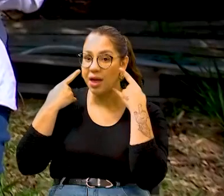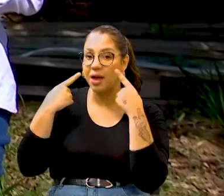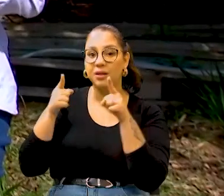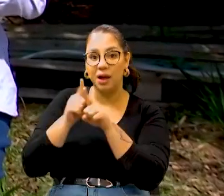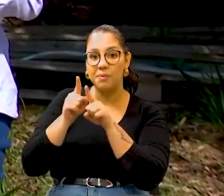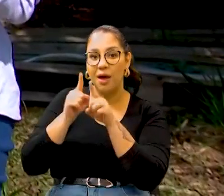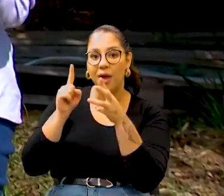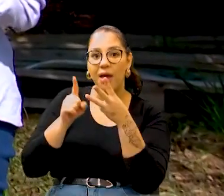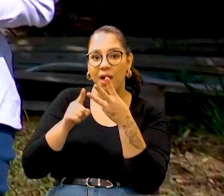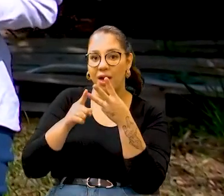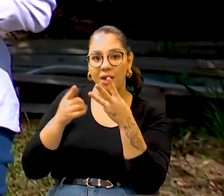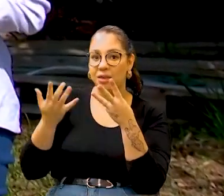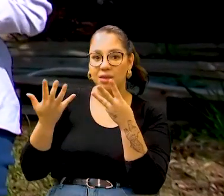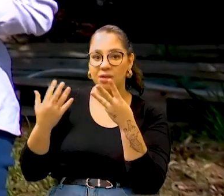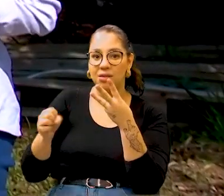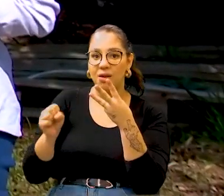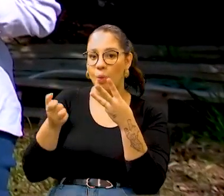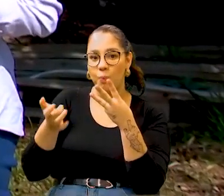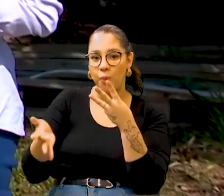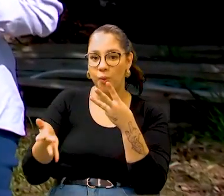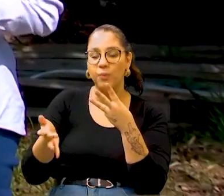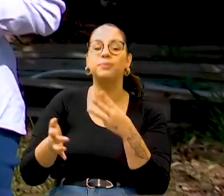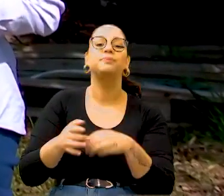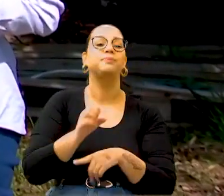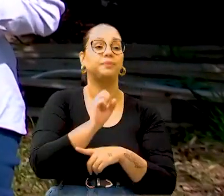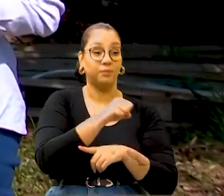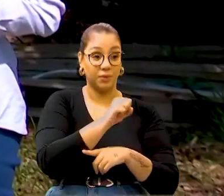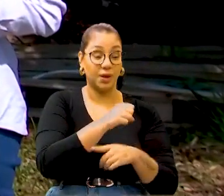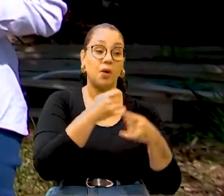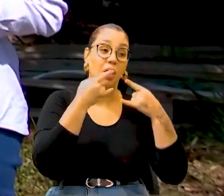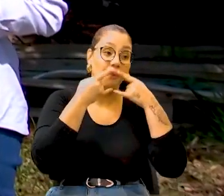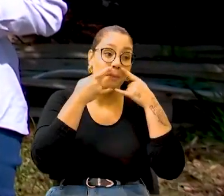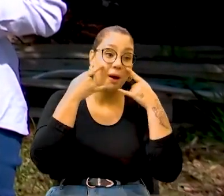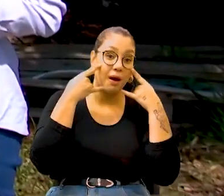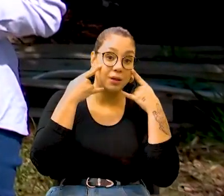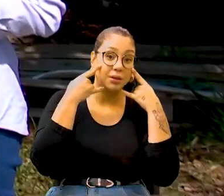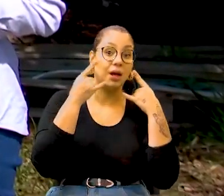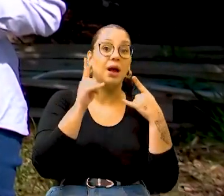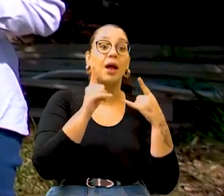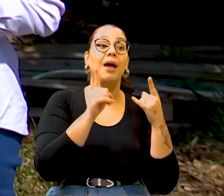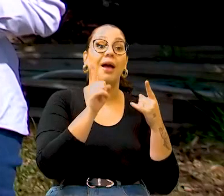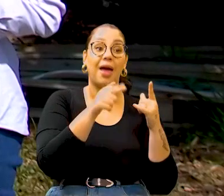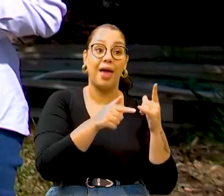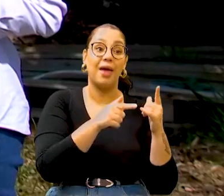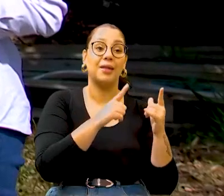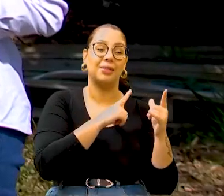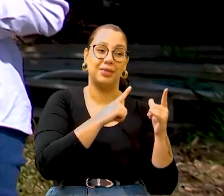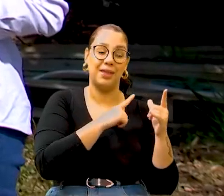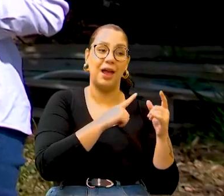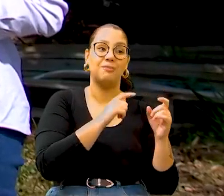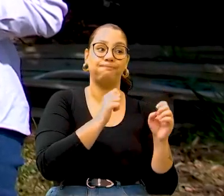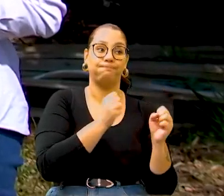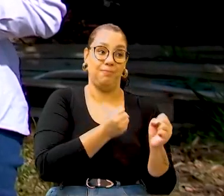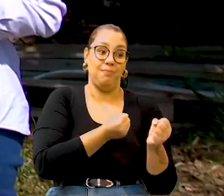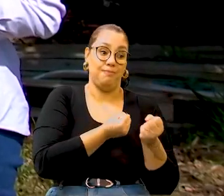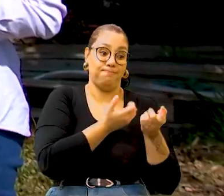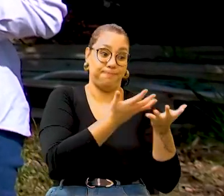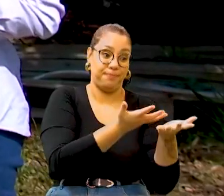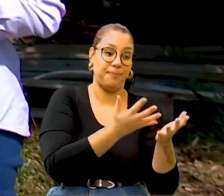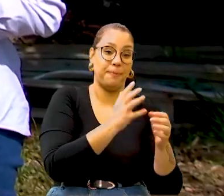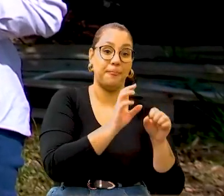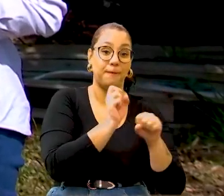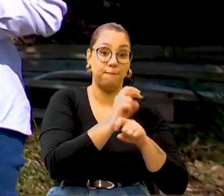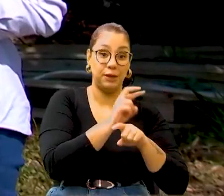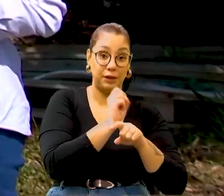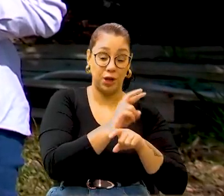do Covid-19, também é um rejeito. Também é um rejeito. As máscaras, na verdade, elas têm um potencial de